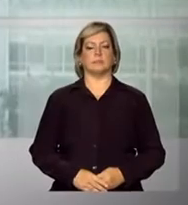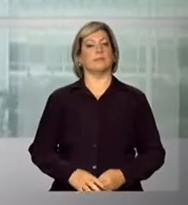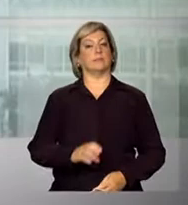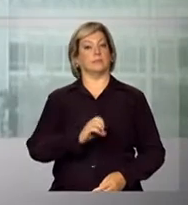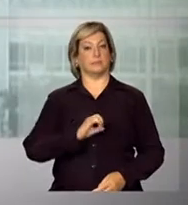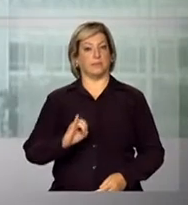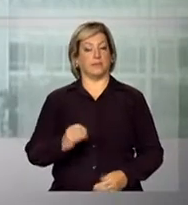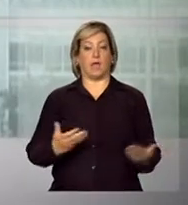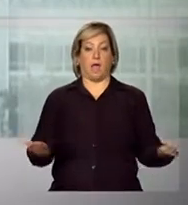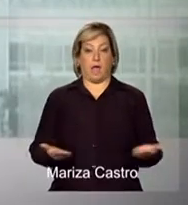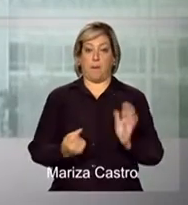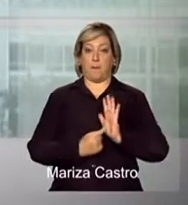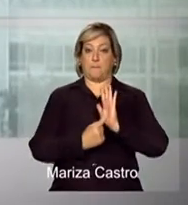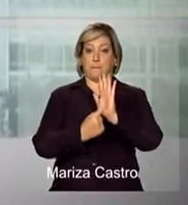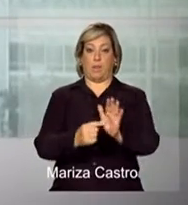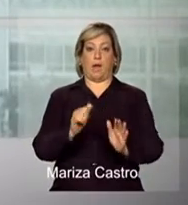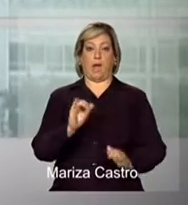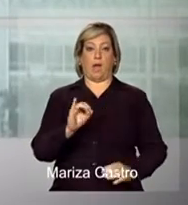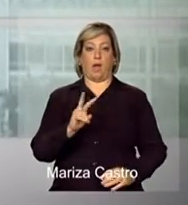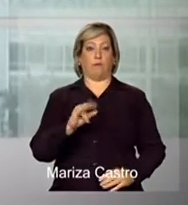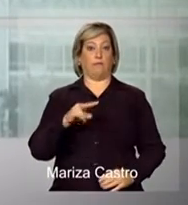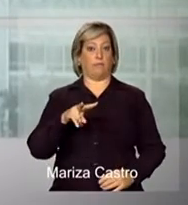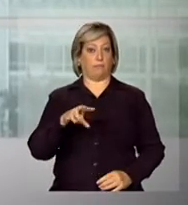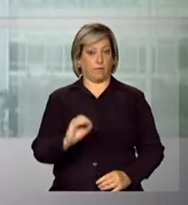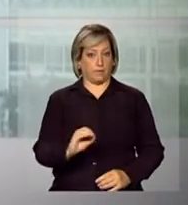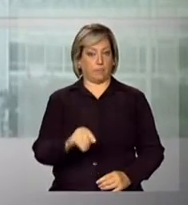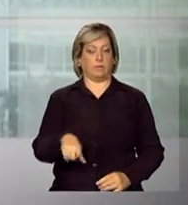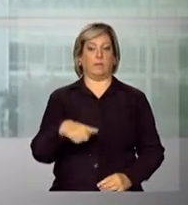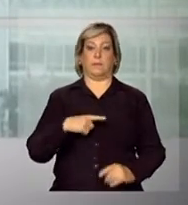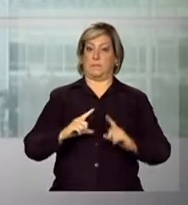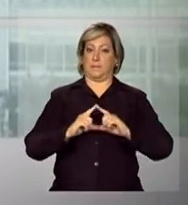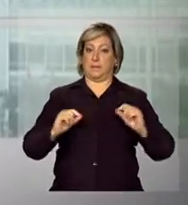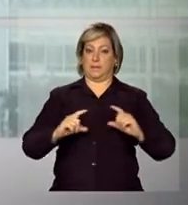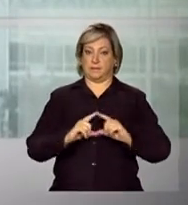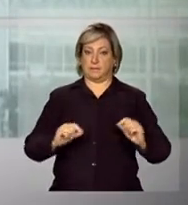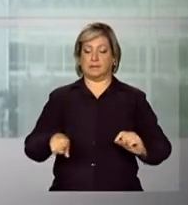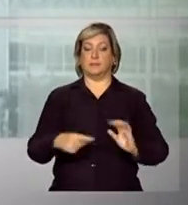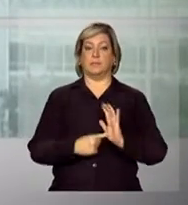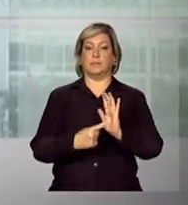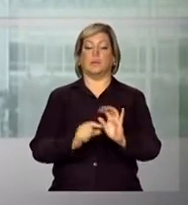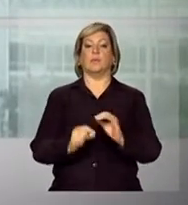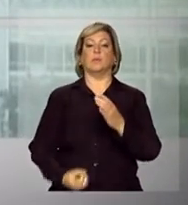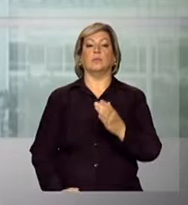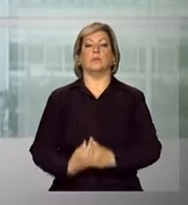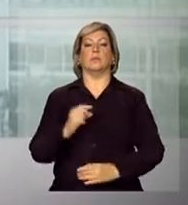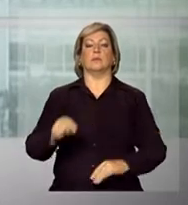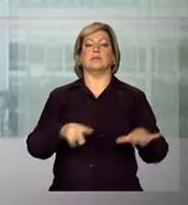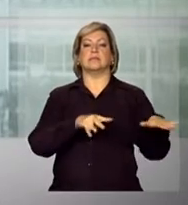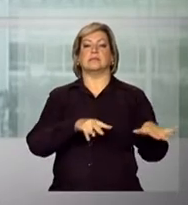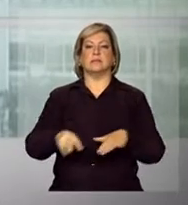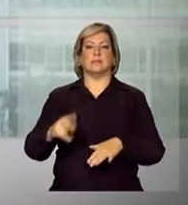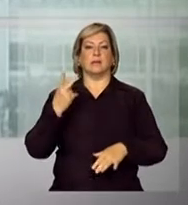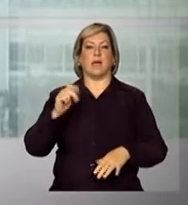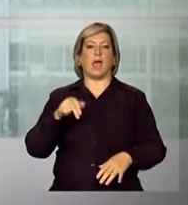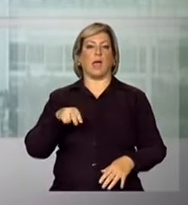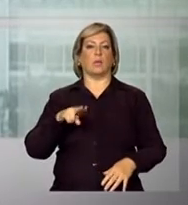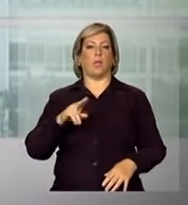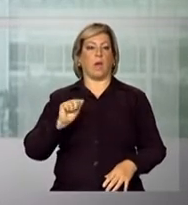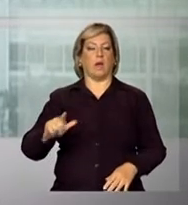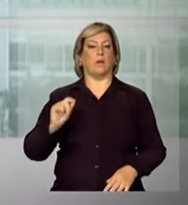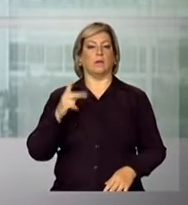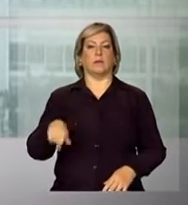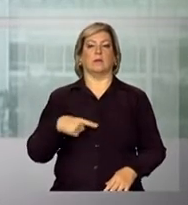Olá interrompemos a programação para transmitir ao vivo de Brasília o lançamento da semana anual de